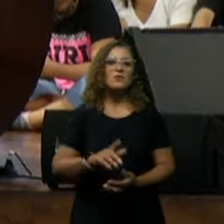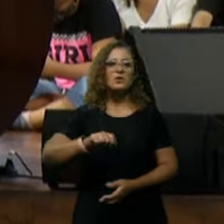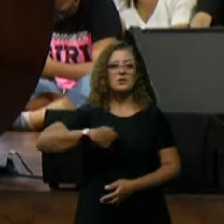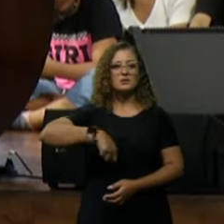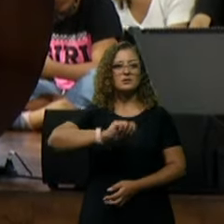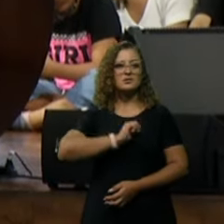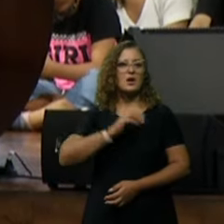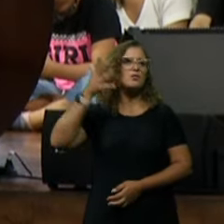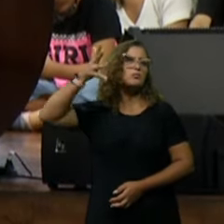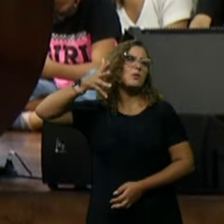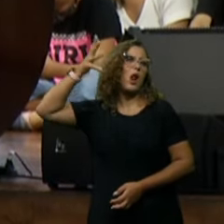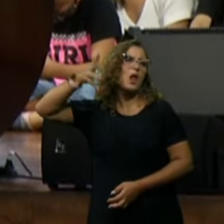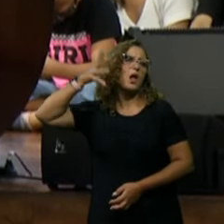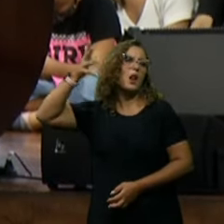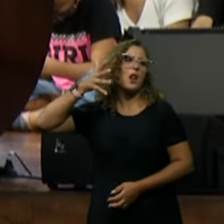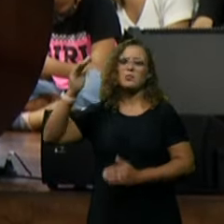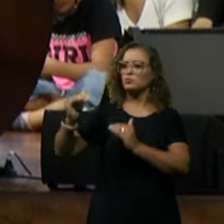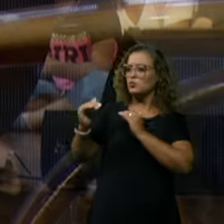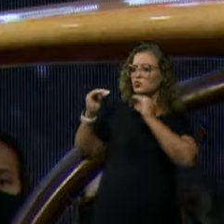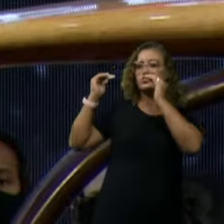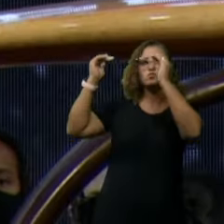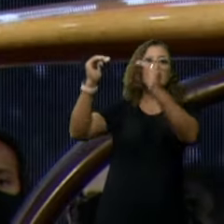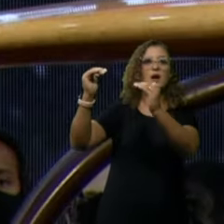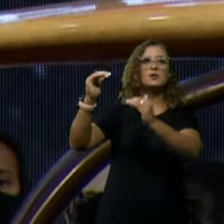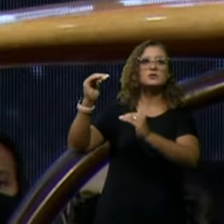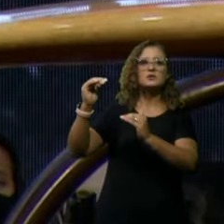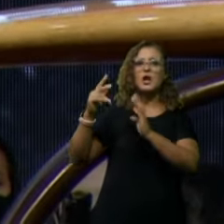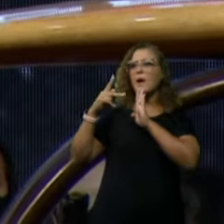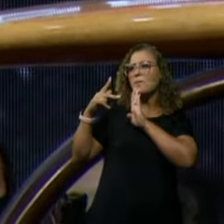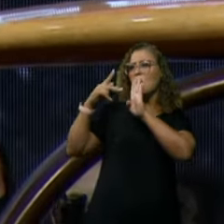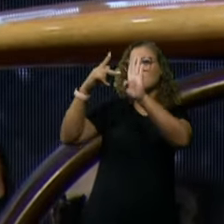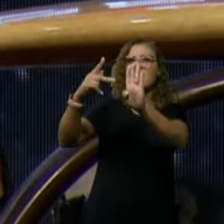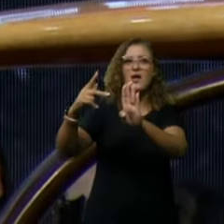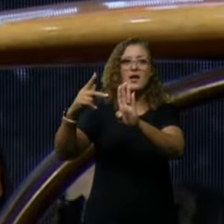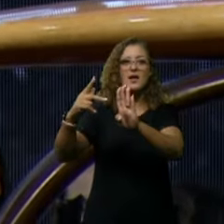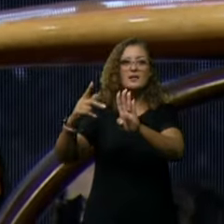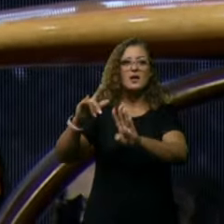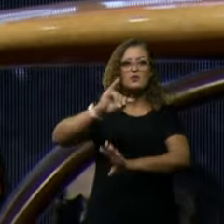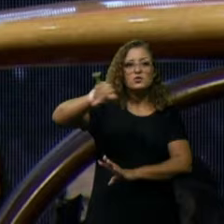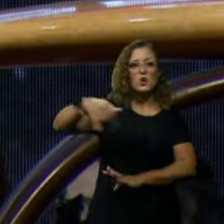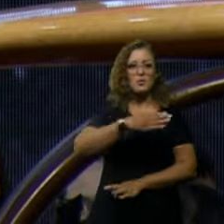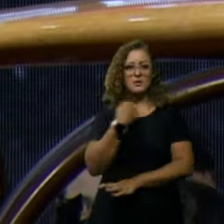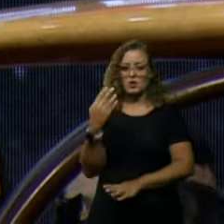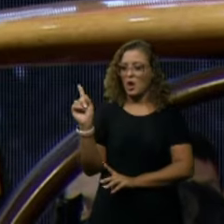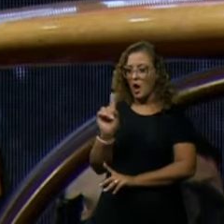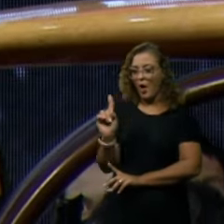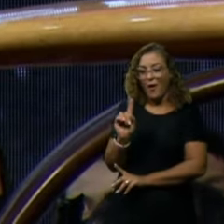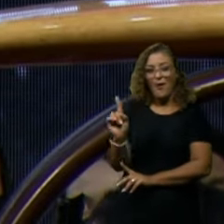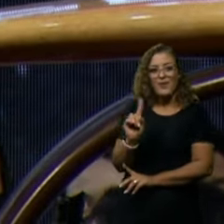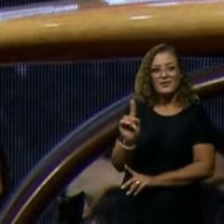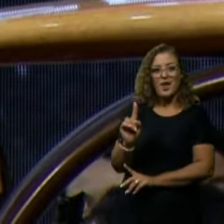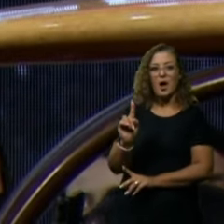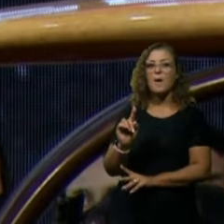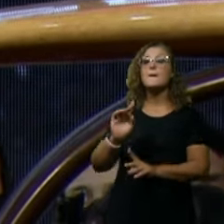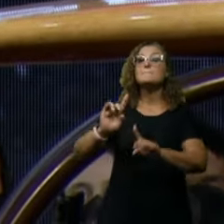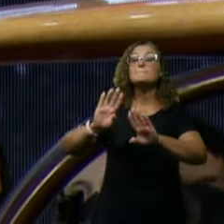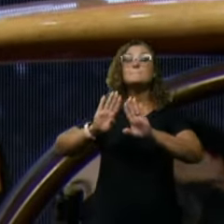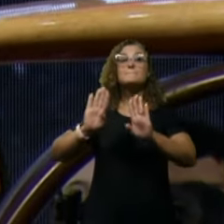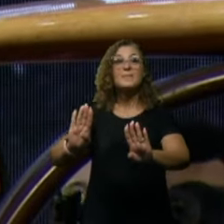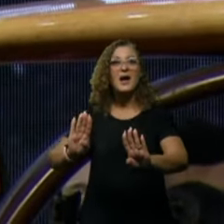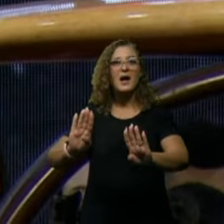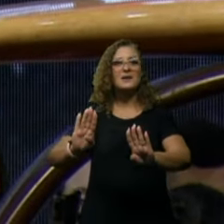comportas como o primeiro é grande como o primeiro aí eles assim não eu não sou aí quando ele explicou ele diz assim é porque o que vem após mim